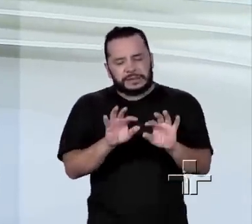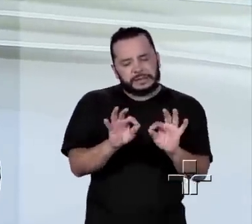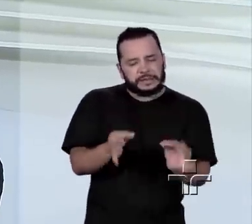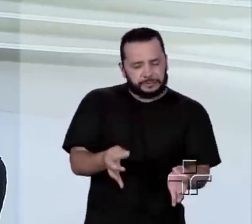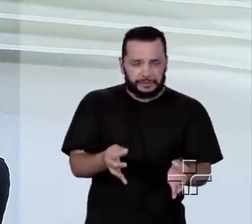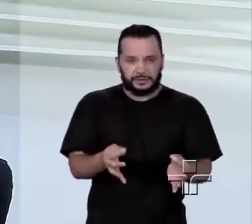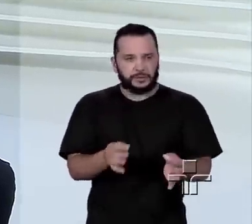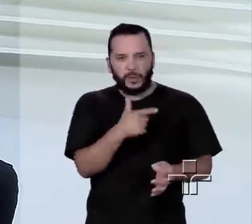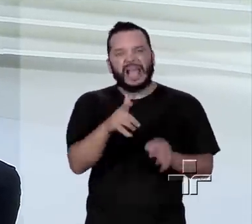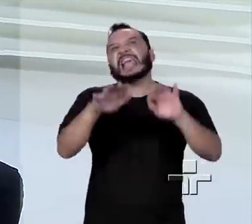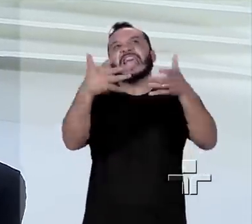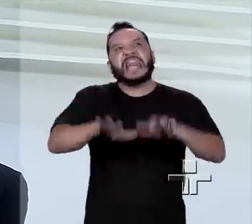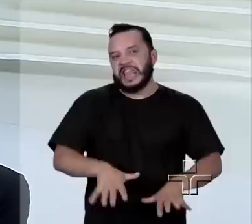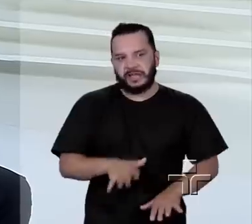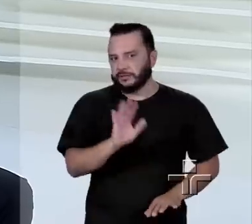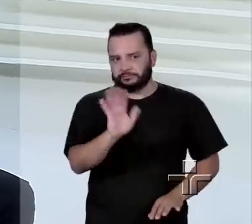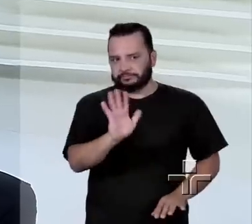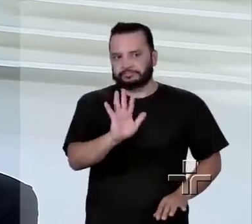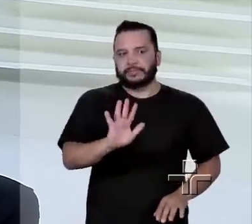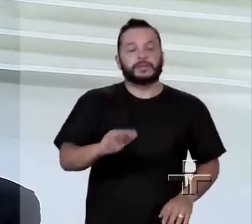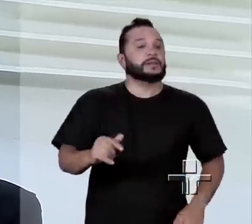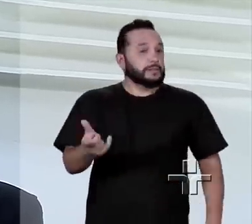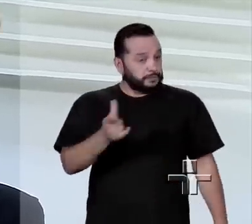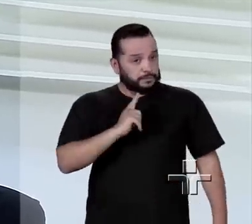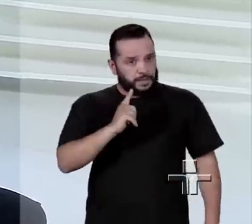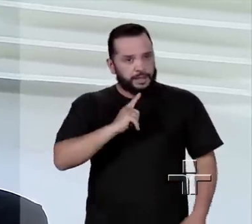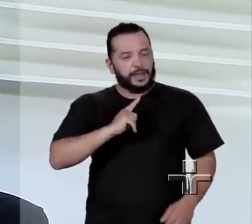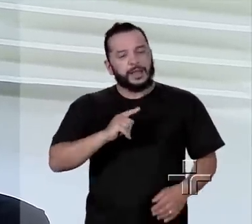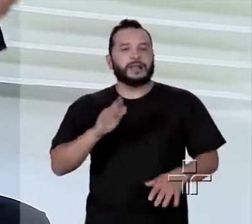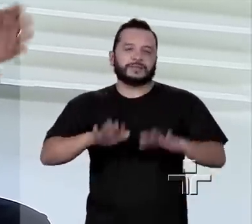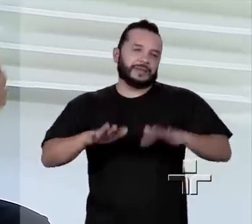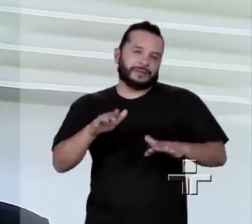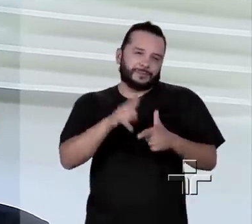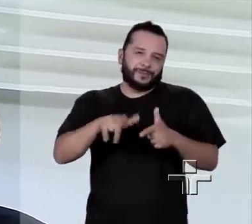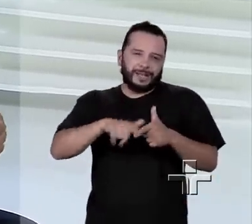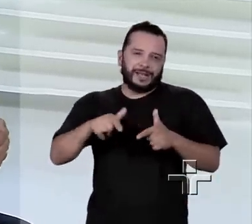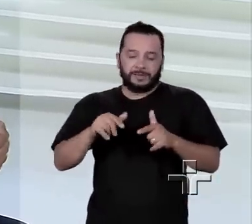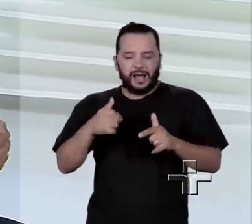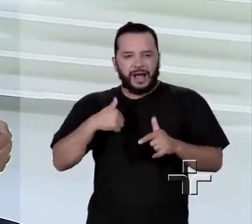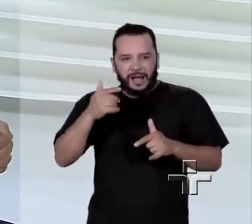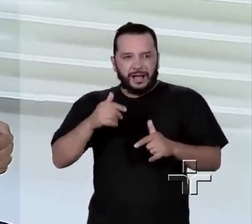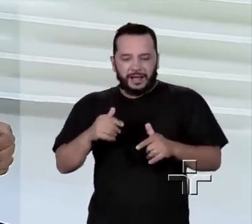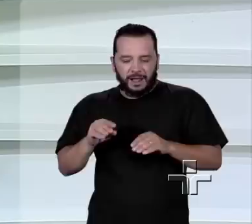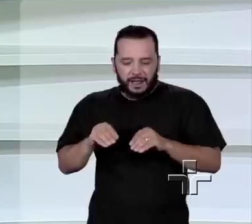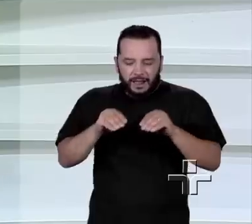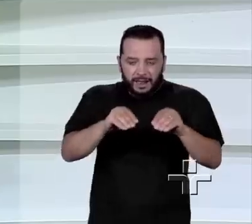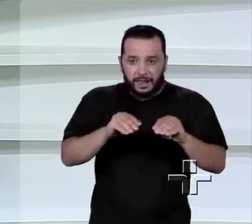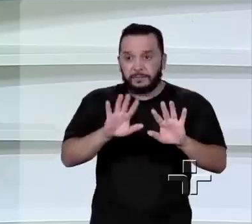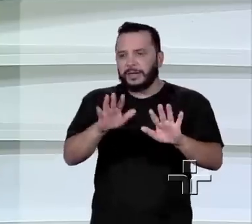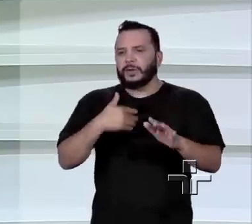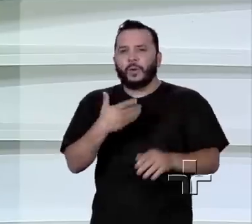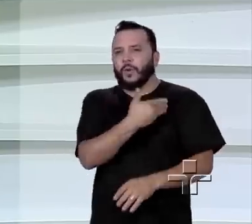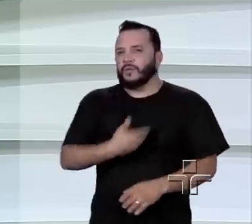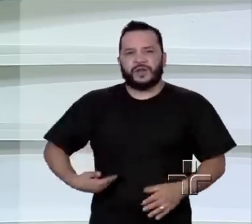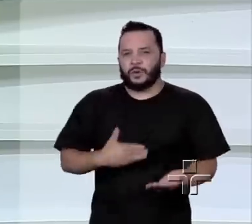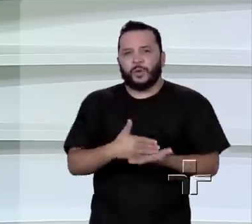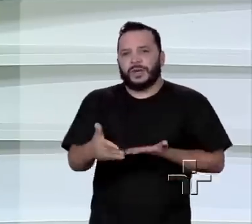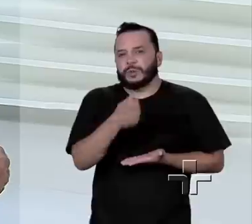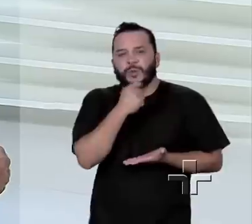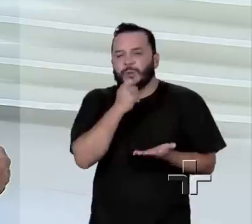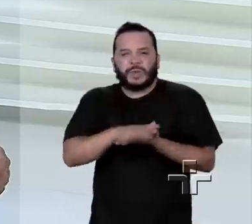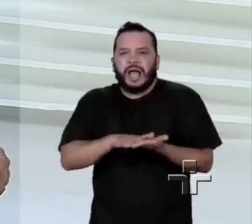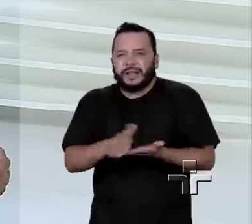a comportamento desse ou daquele integrante da transição. Não, mas o governo nem começou e a gente já está nessa situação. Mas